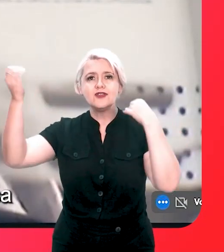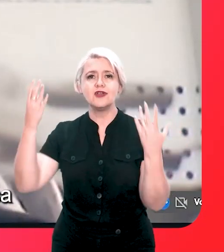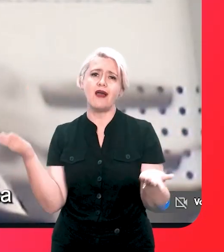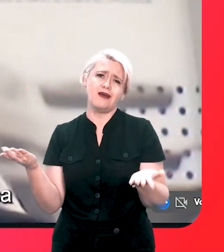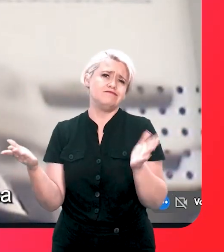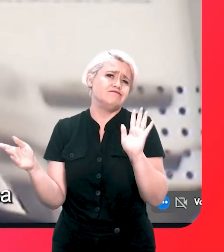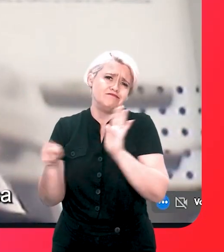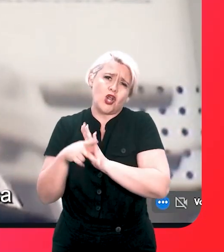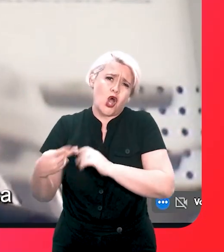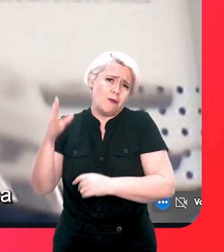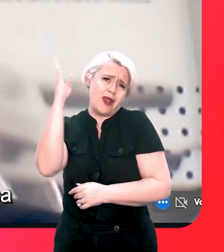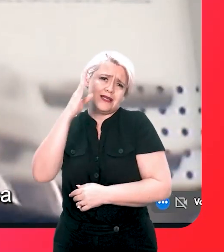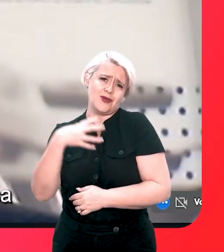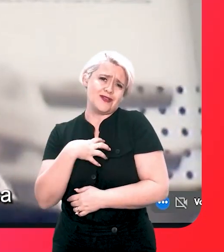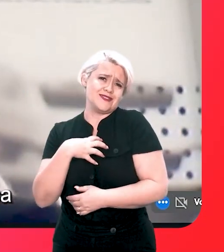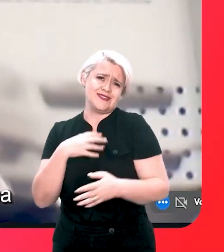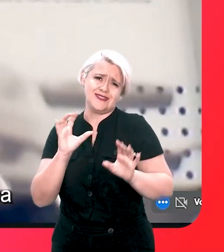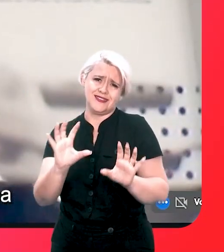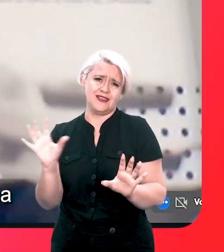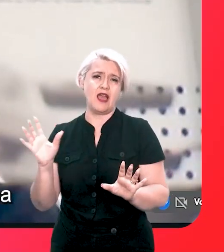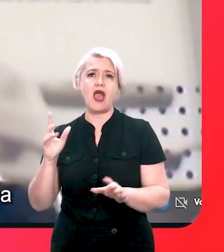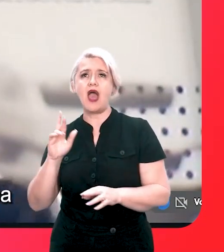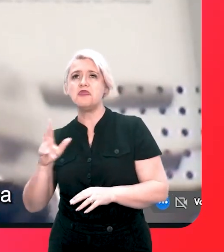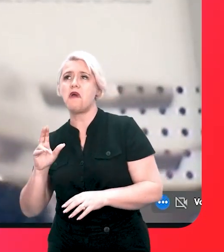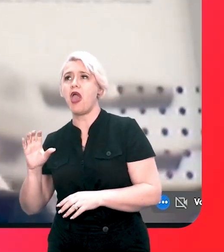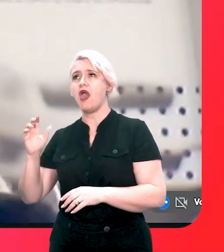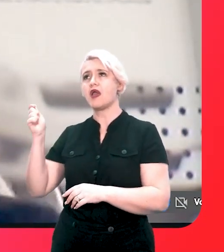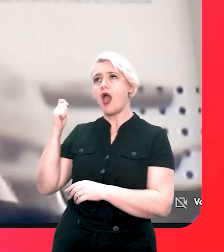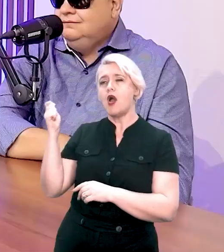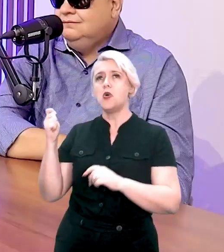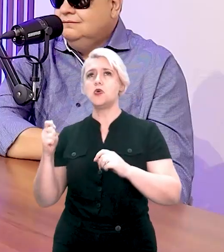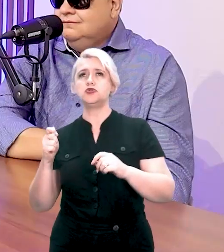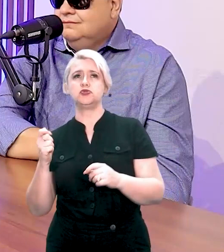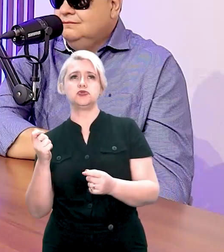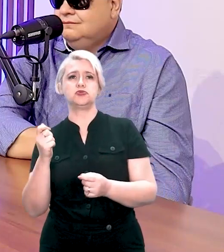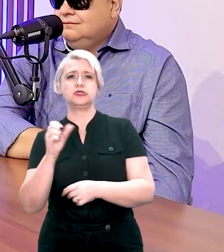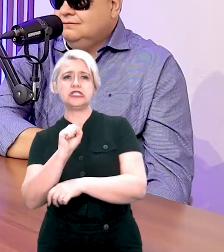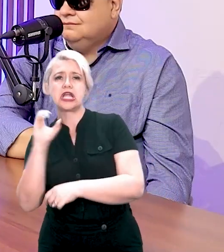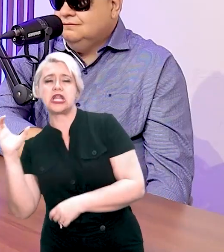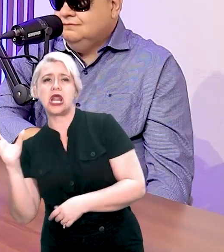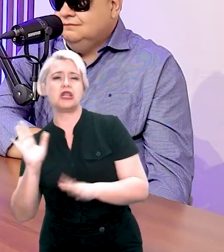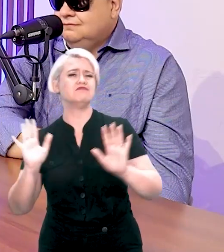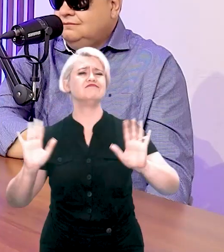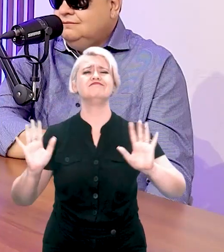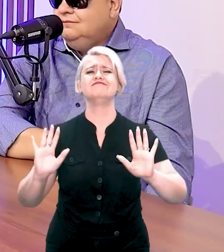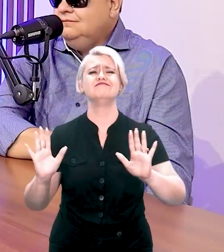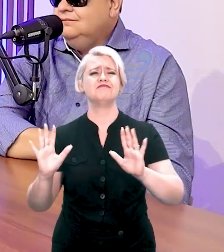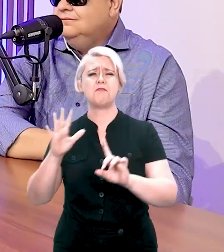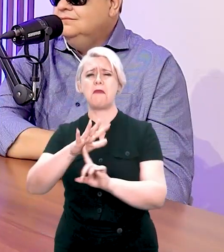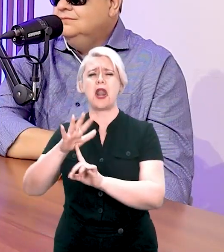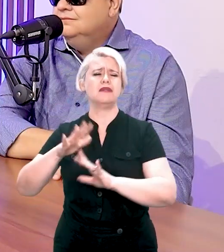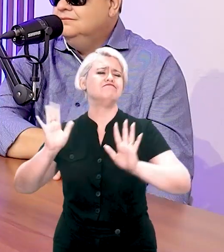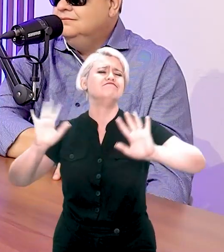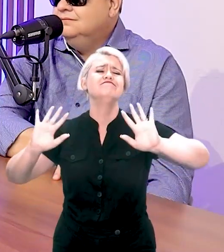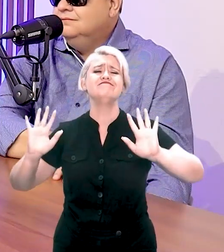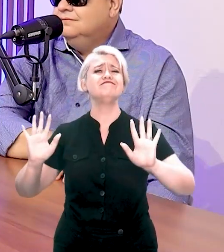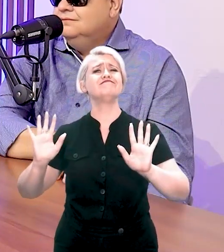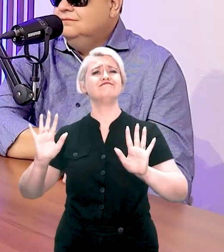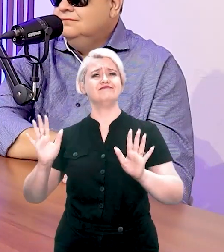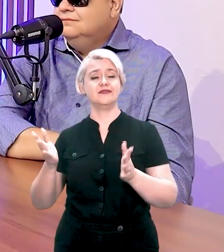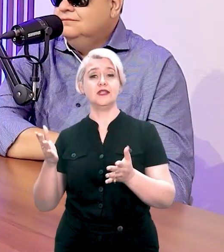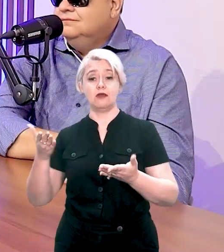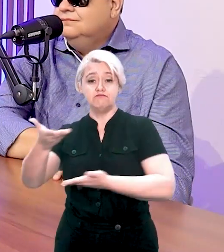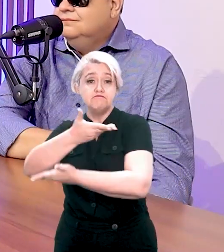Brasil, não tem essa coisa do gaúcho, catarinense, paranaense. Isso. E outra, eu acho que também a gente que